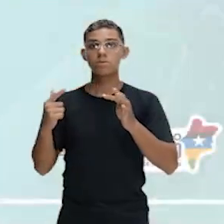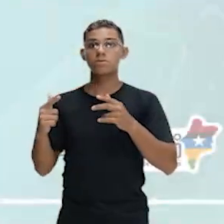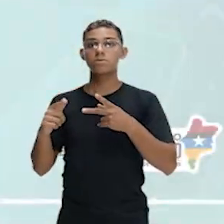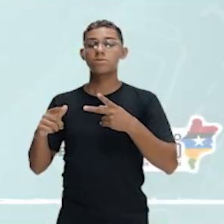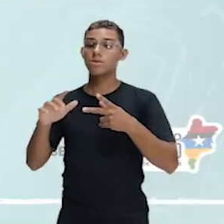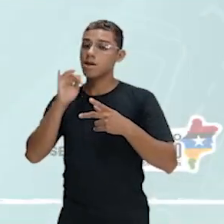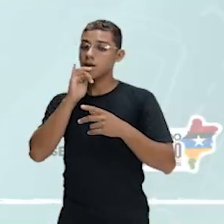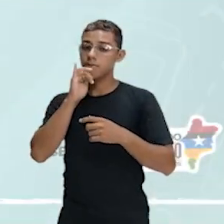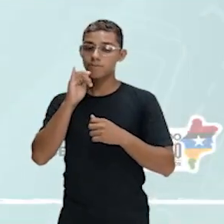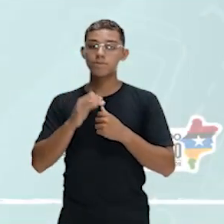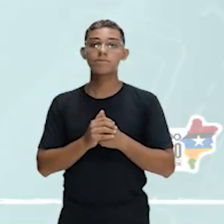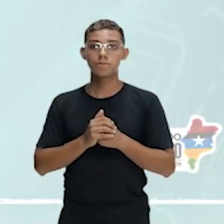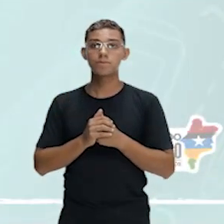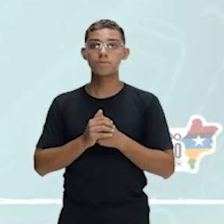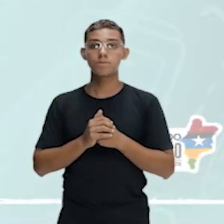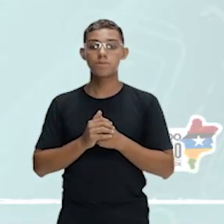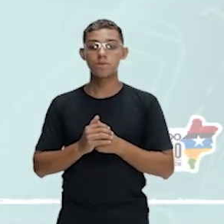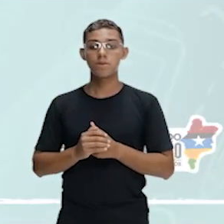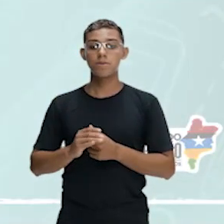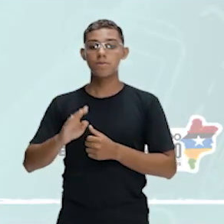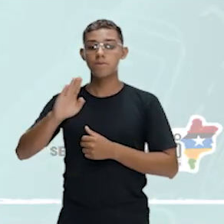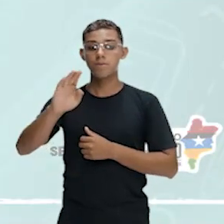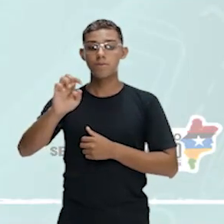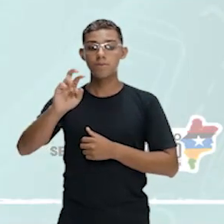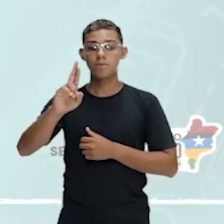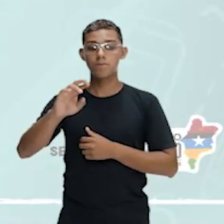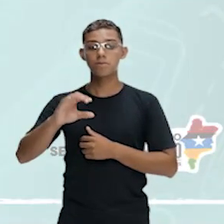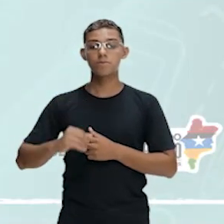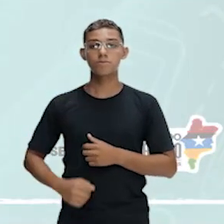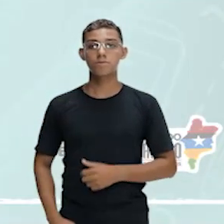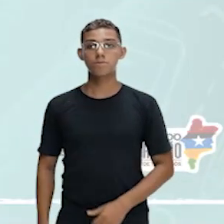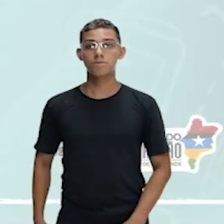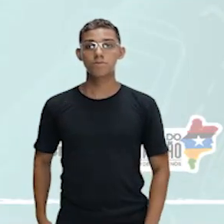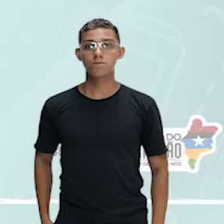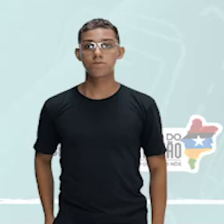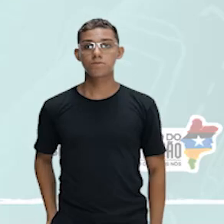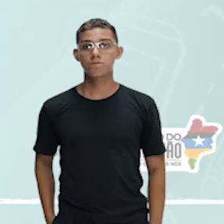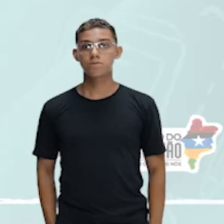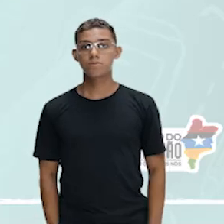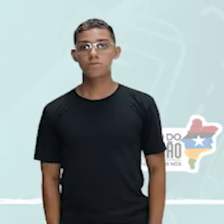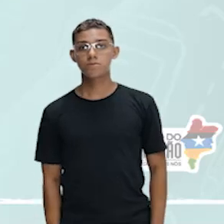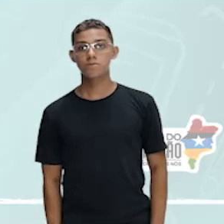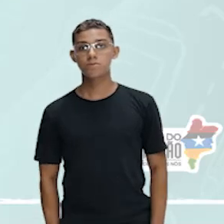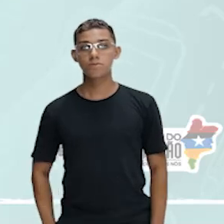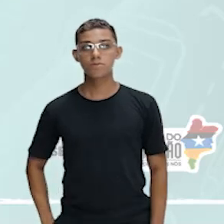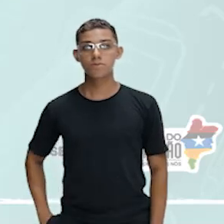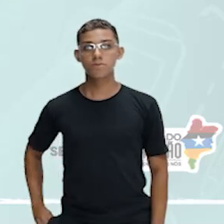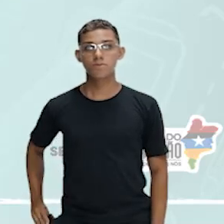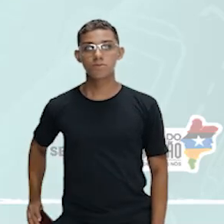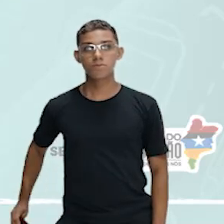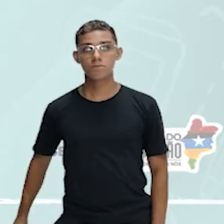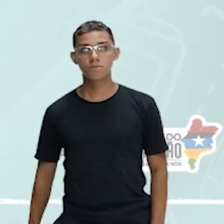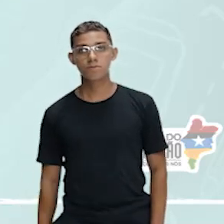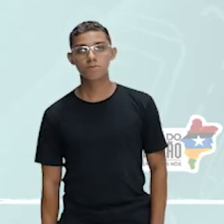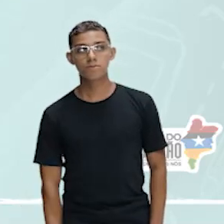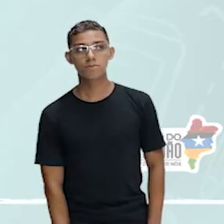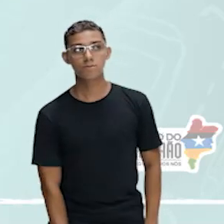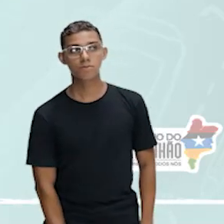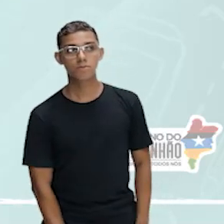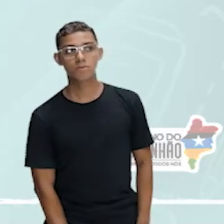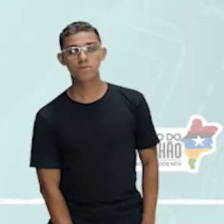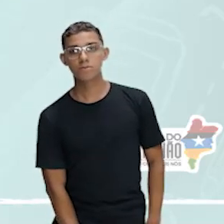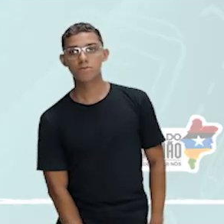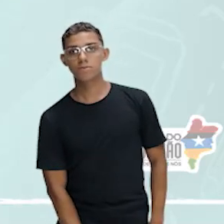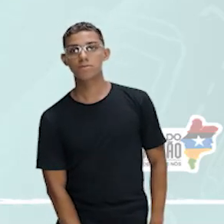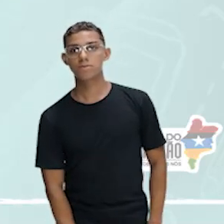que é, por exemplo, a espécie Bertholletia excelsa, que é a castanheira do Pará, muito usado